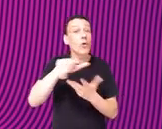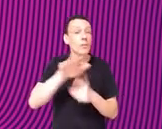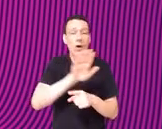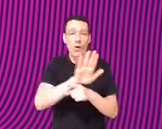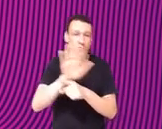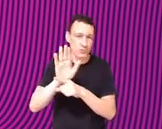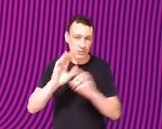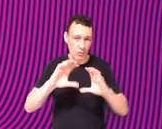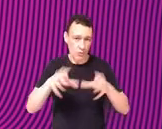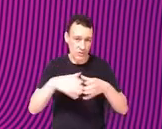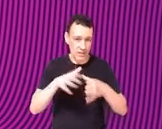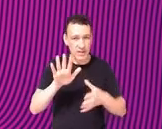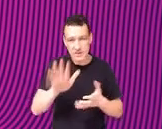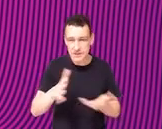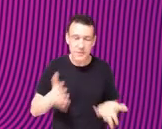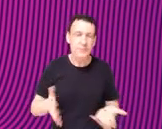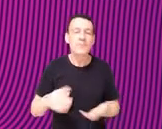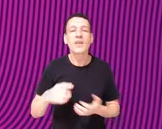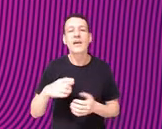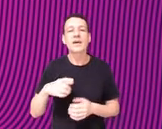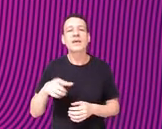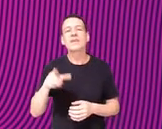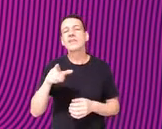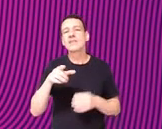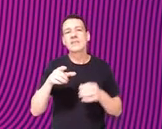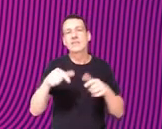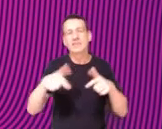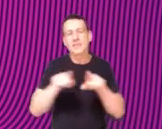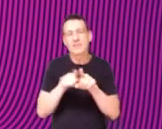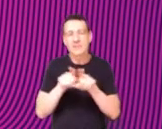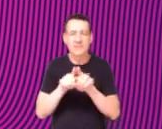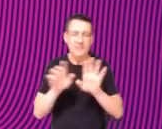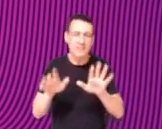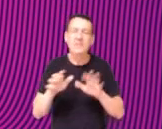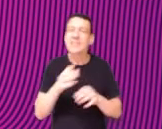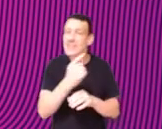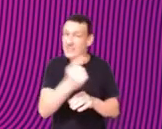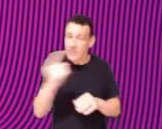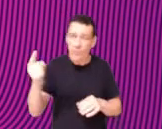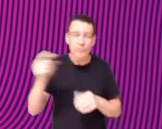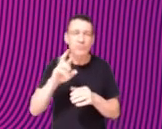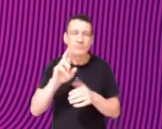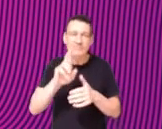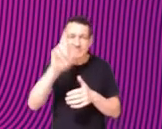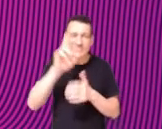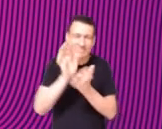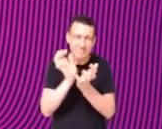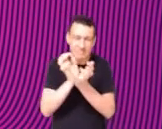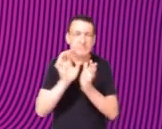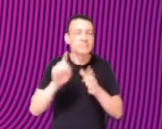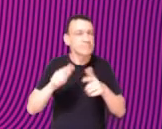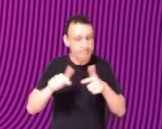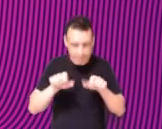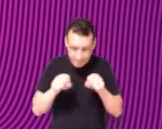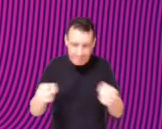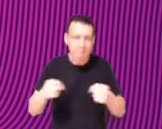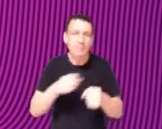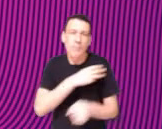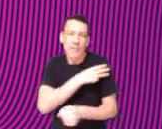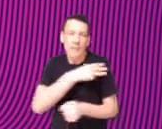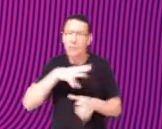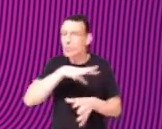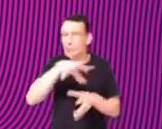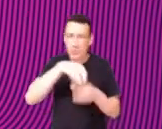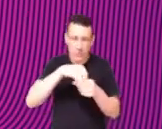outro, fundações, trabalham de forma incessante para atingir o objetivo de saúde cardiovascular para